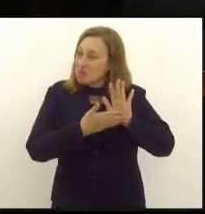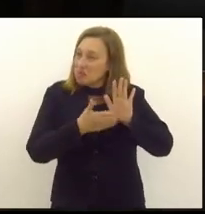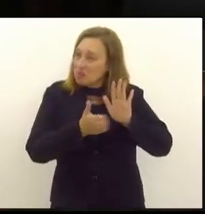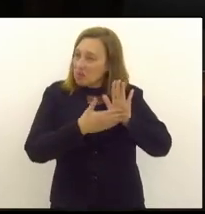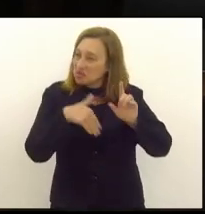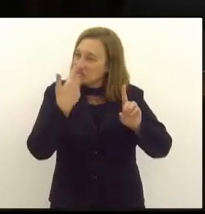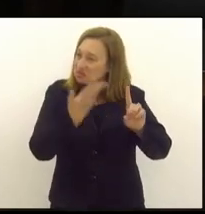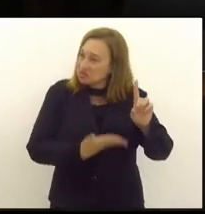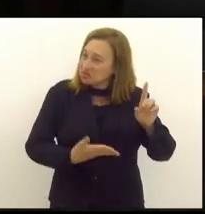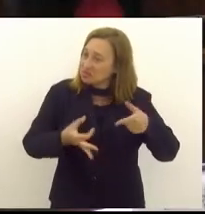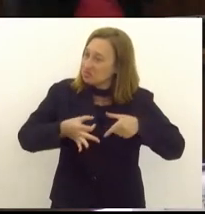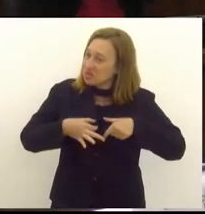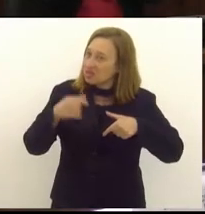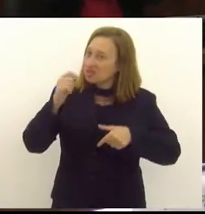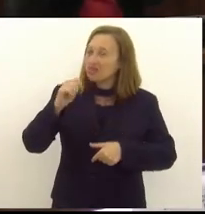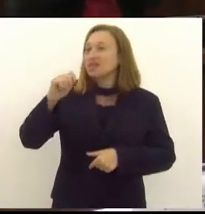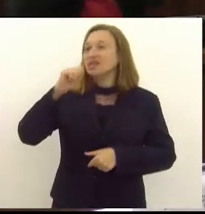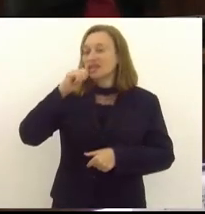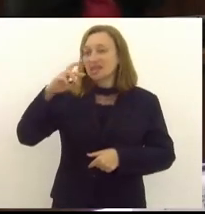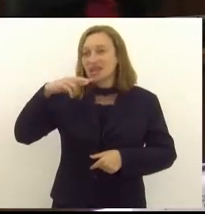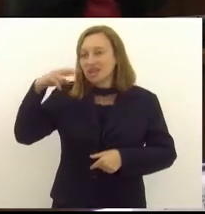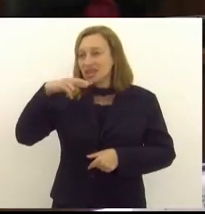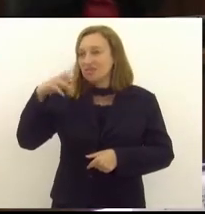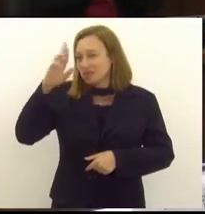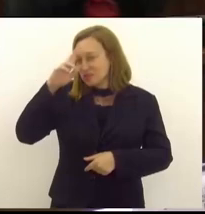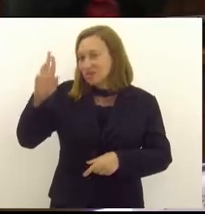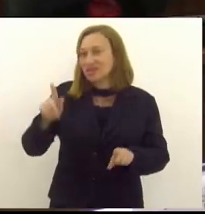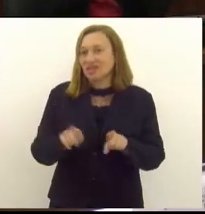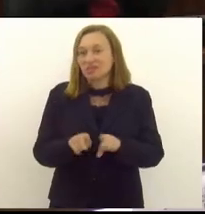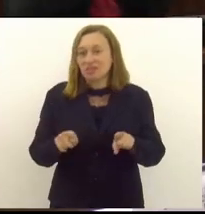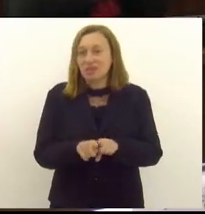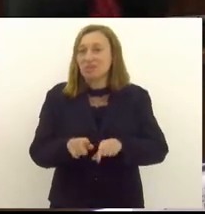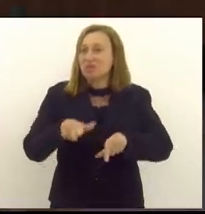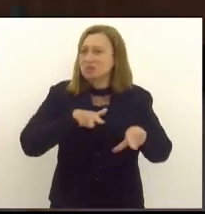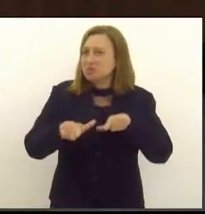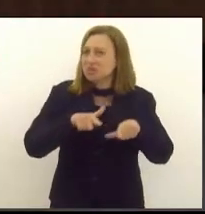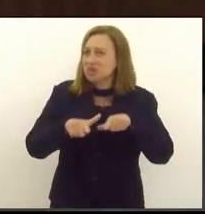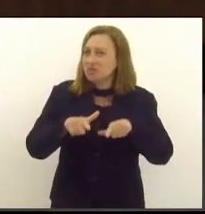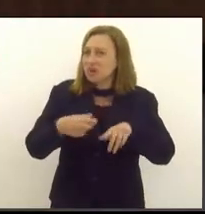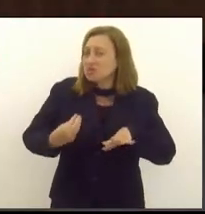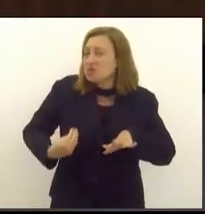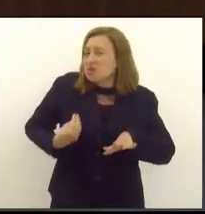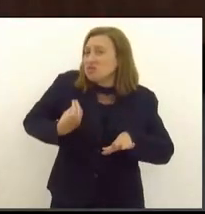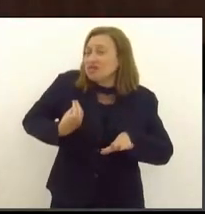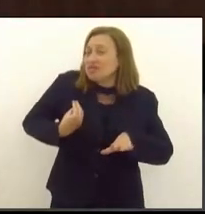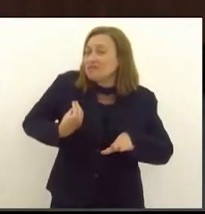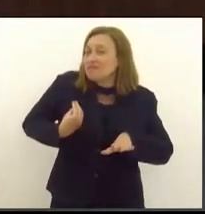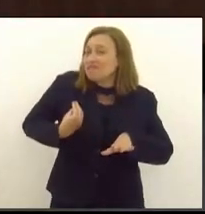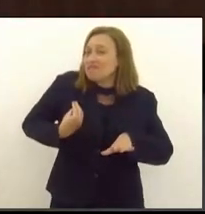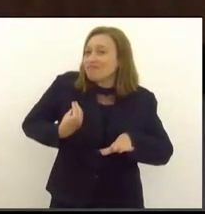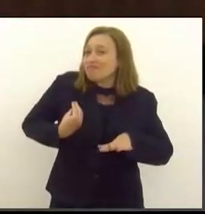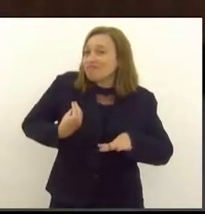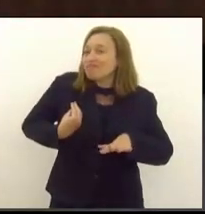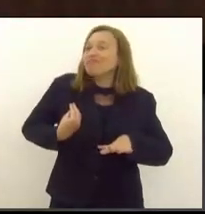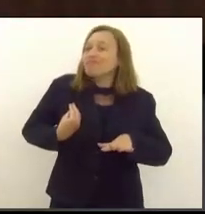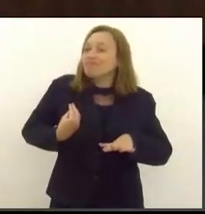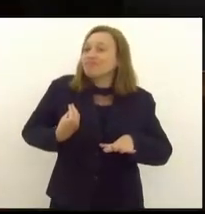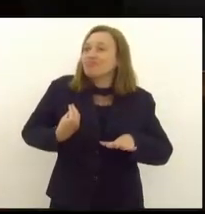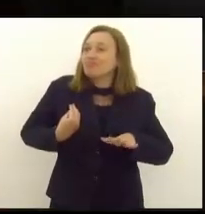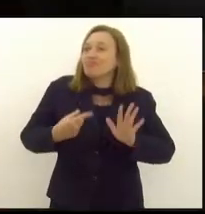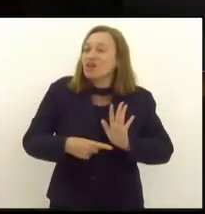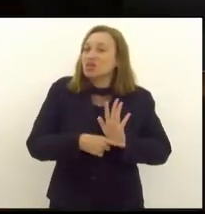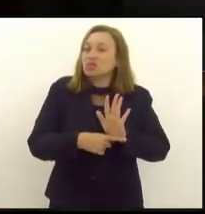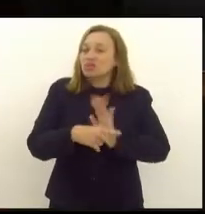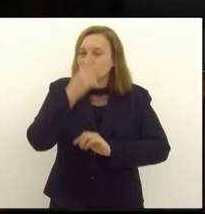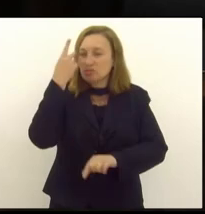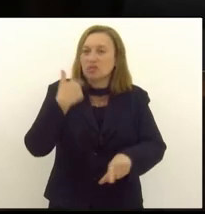uma medalha Tiradentes para o senhor pelo trabalho de uma vida a favor dos trabalhadores e trabalhadoras